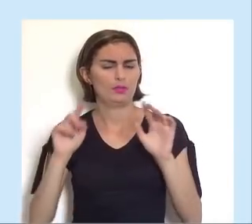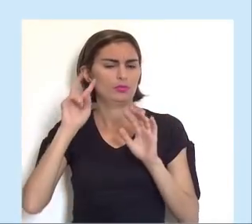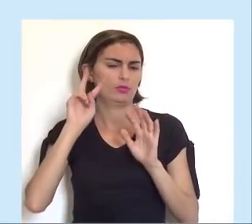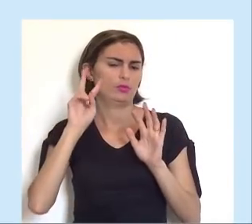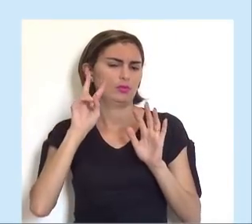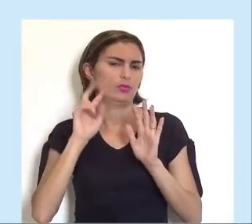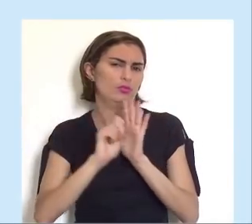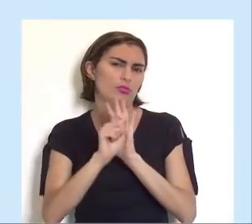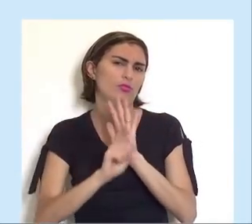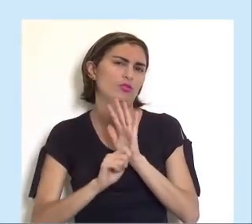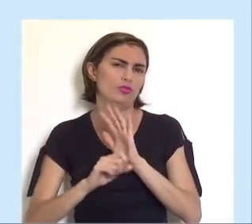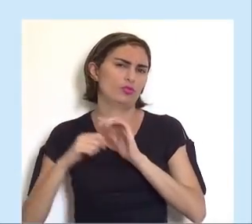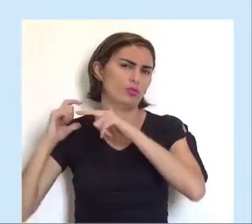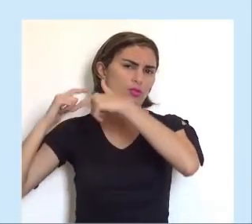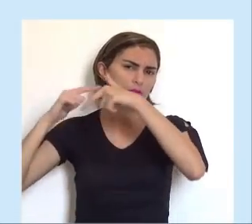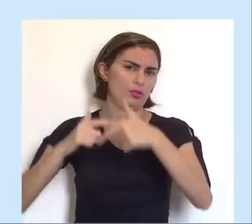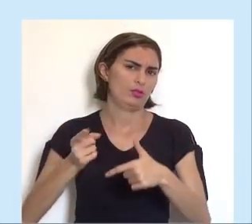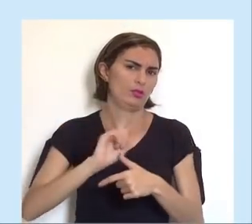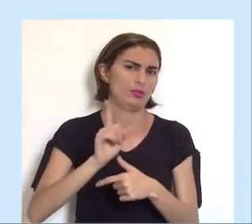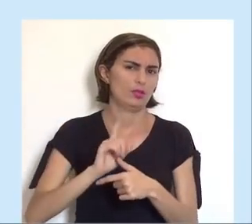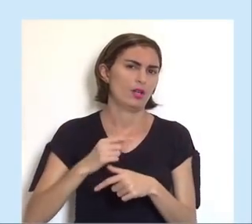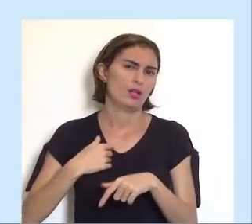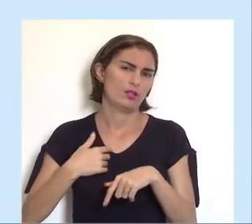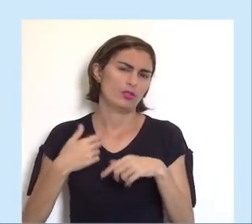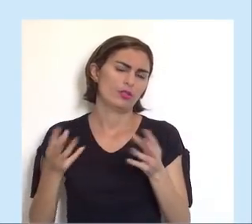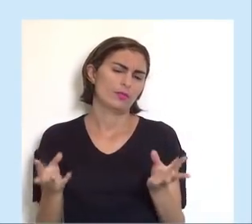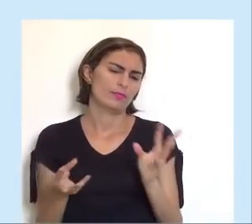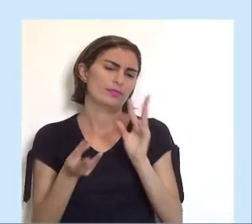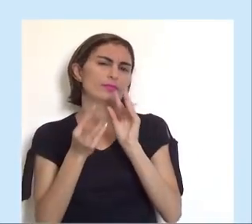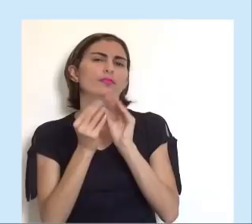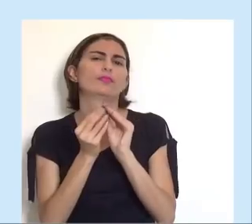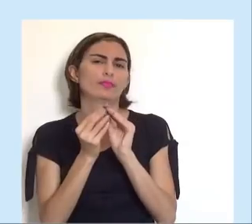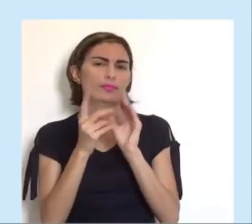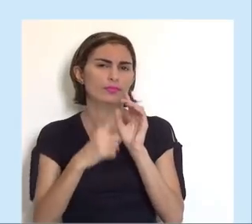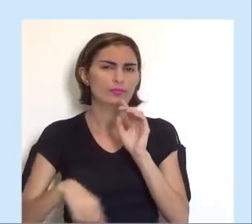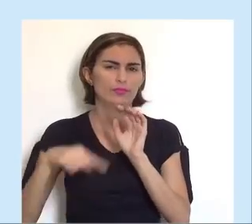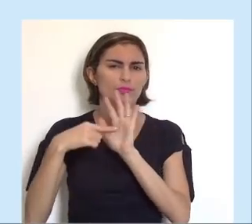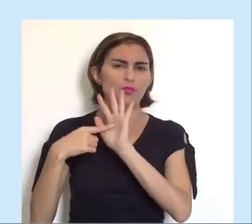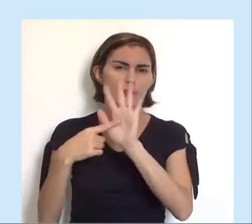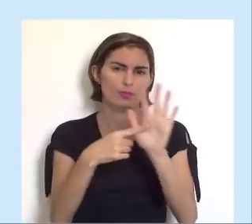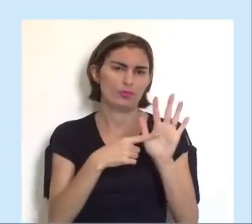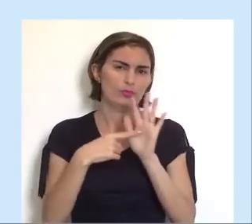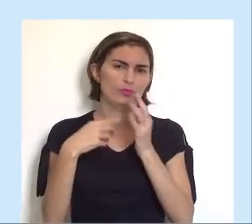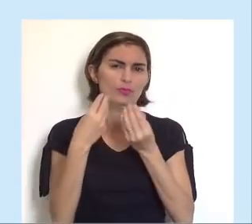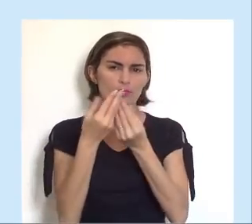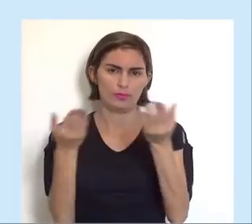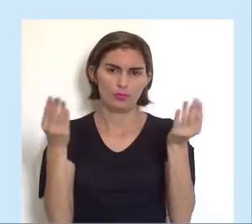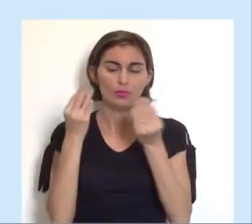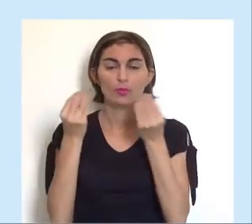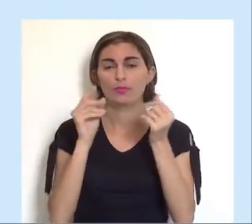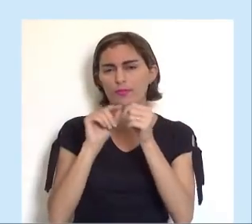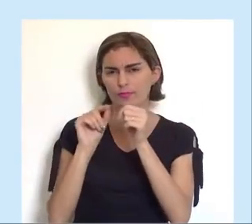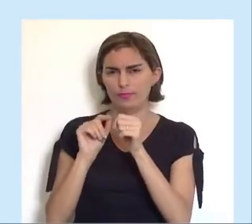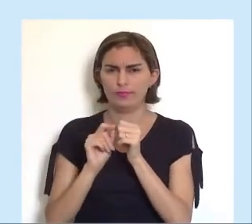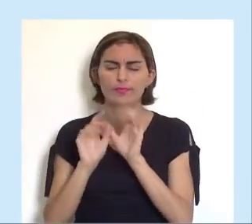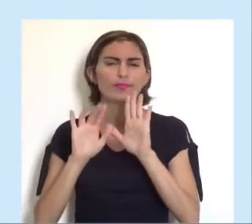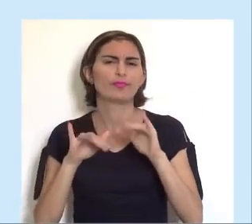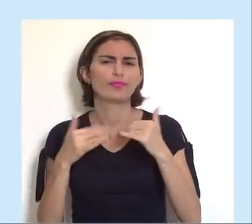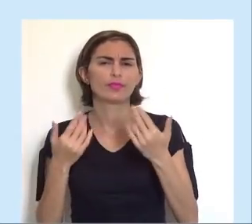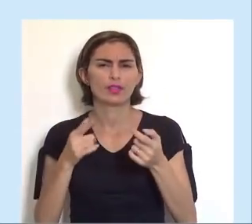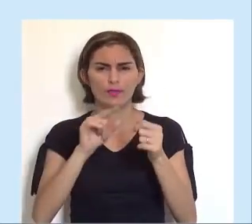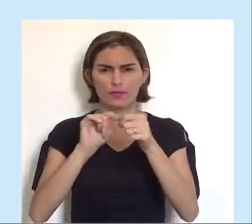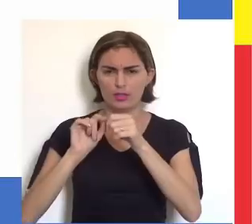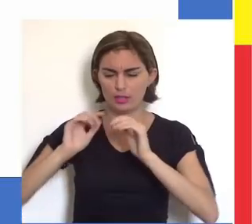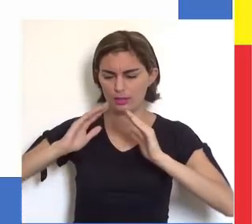história tradicional não, tá? A gente vai incrementar um pouquinho e eu vou mostrar para vocês como é que a gente vai fazer. Então, você vai